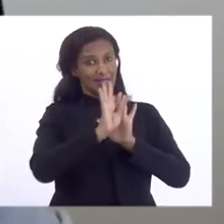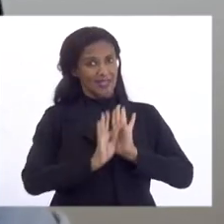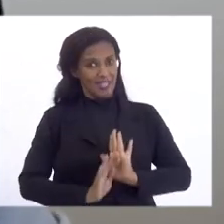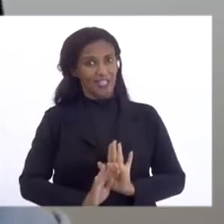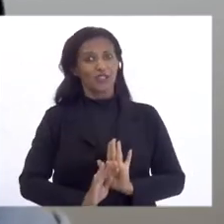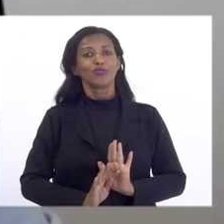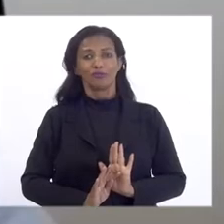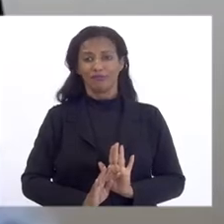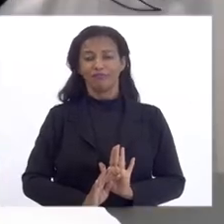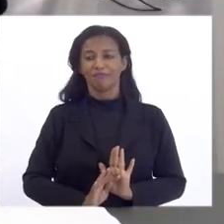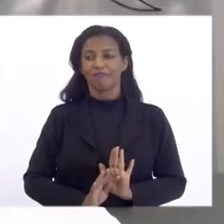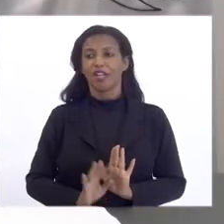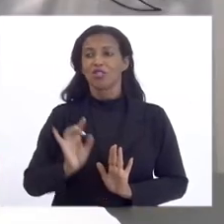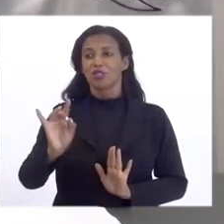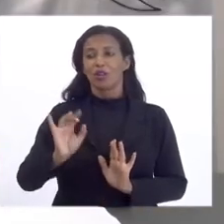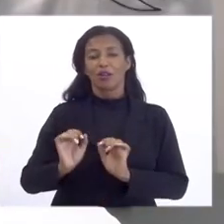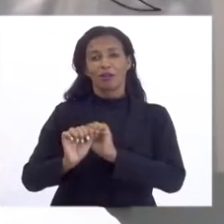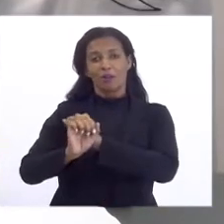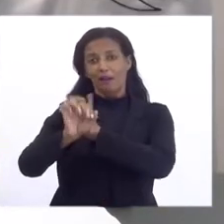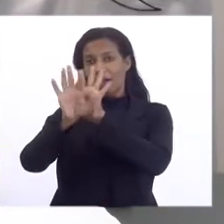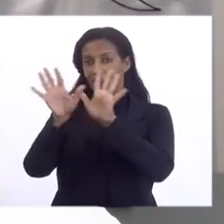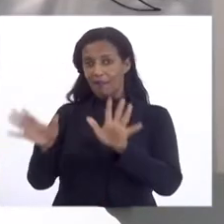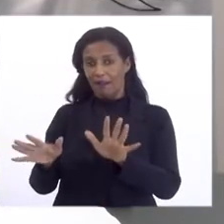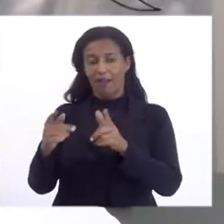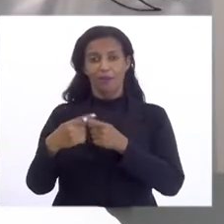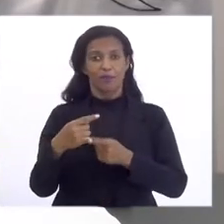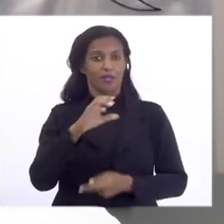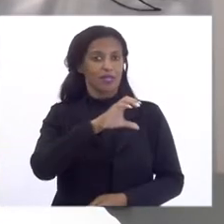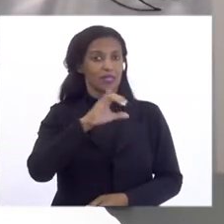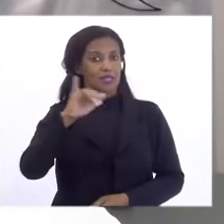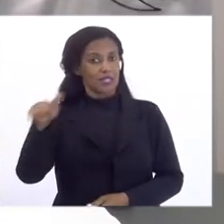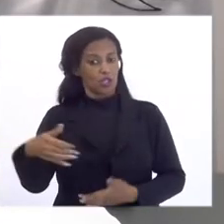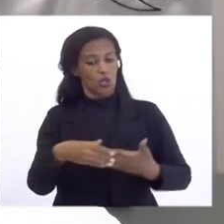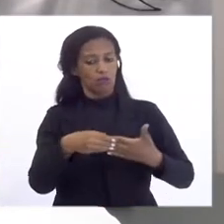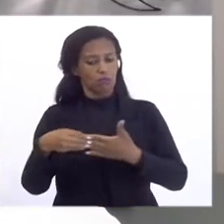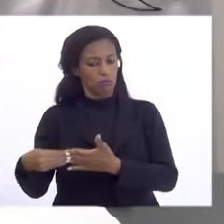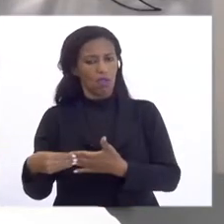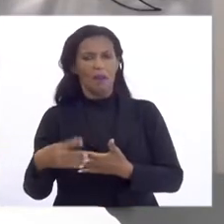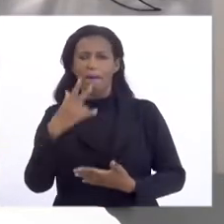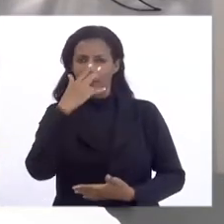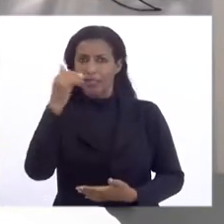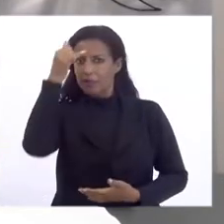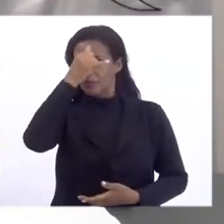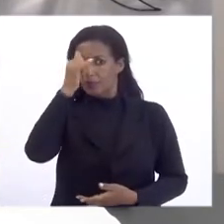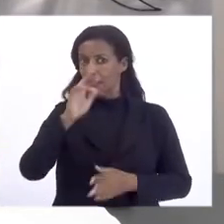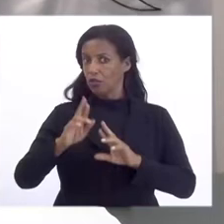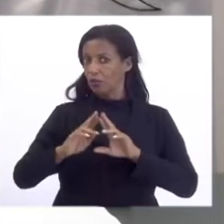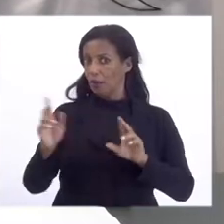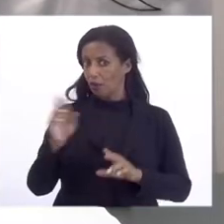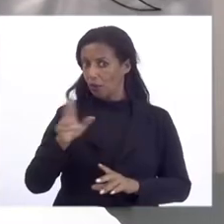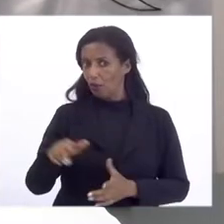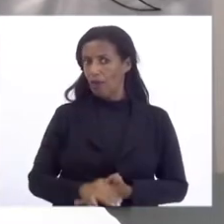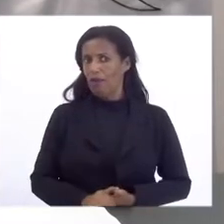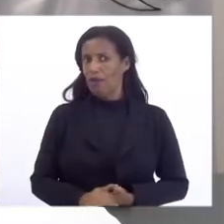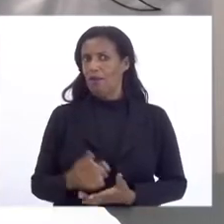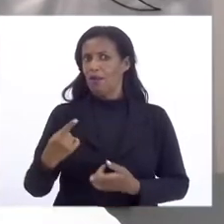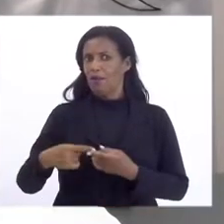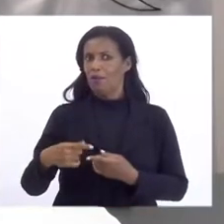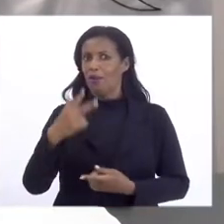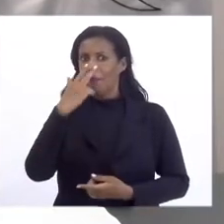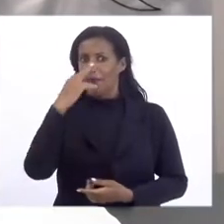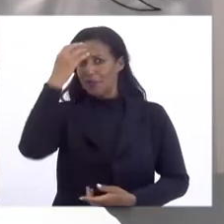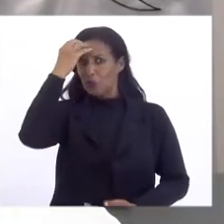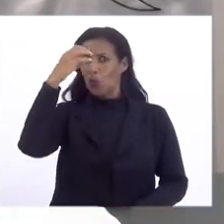enfim, é só para deixar claro, como a CCJ pilotou, parece bobagem, mas eu quero deixar claro, porque depois fica assim a cargo da